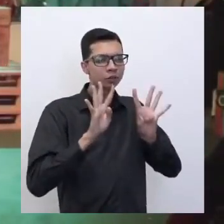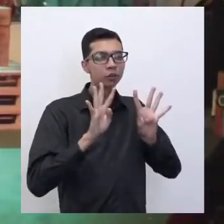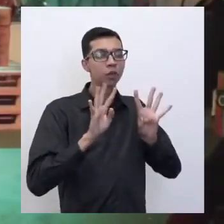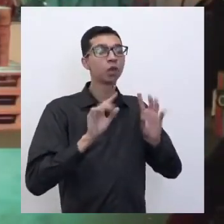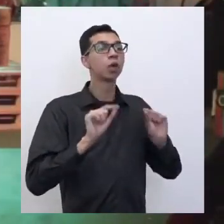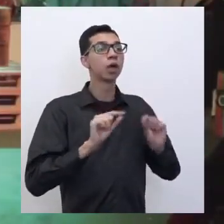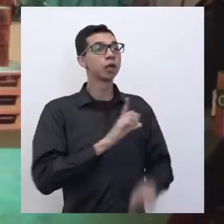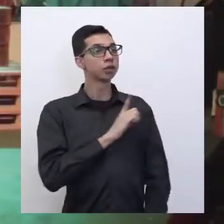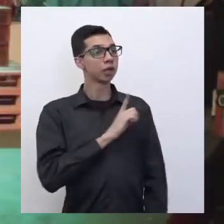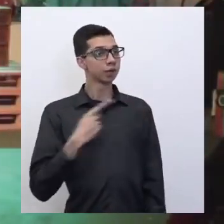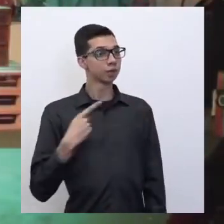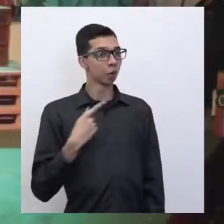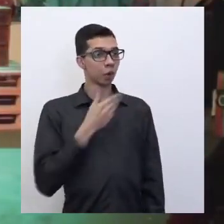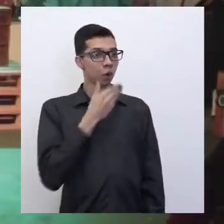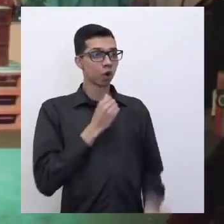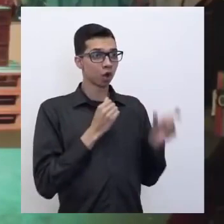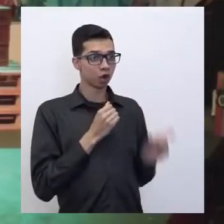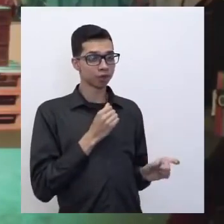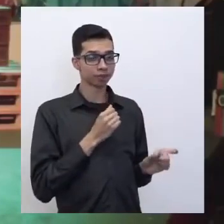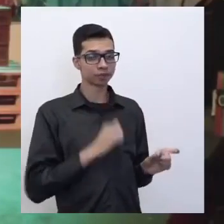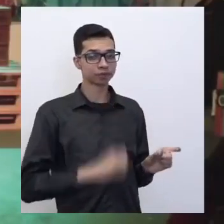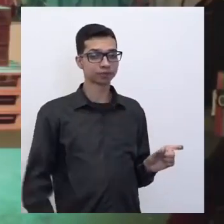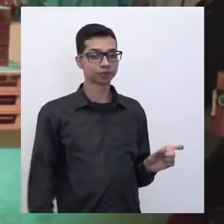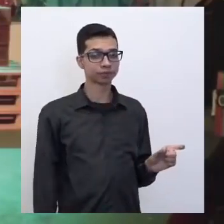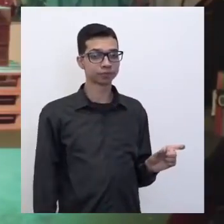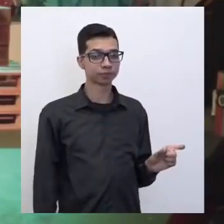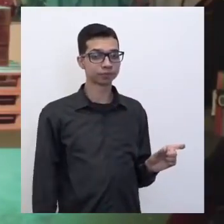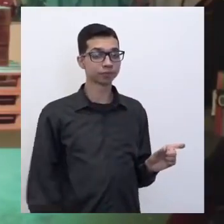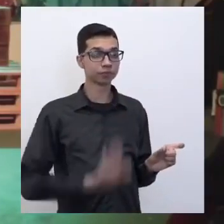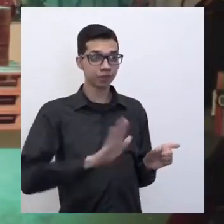público. E antes de ter sua garganta